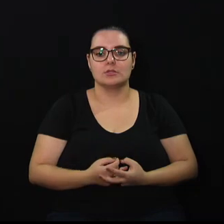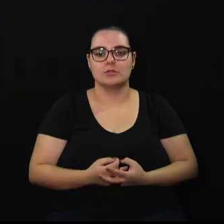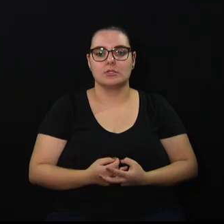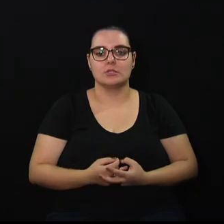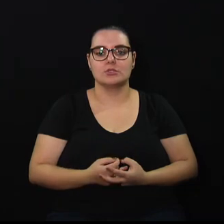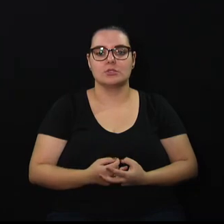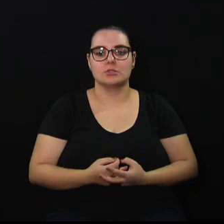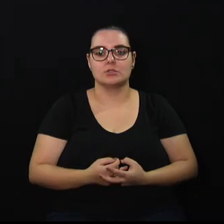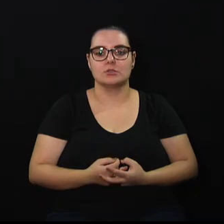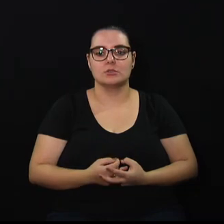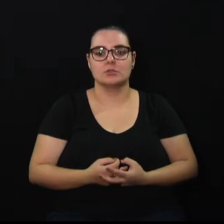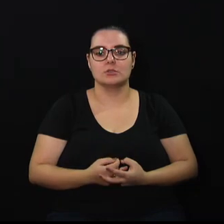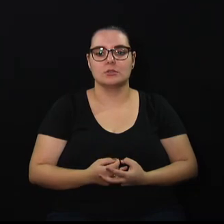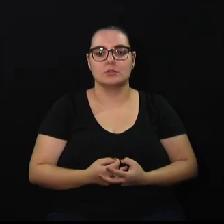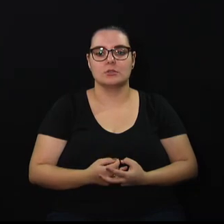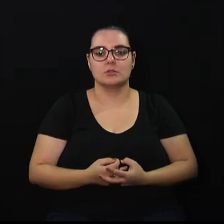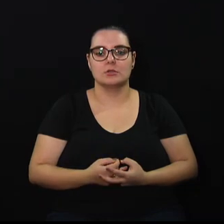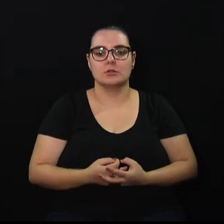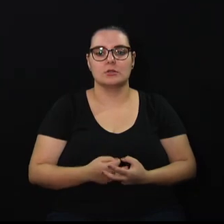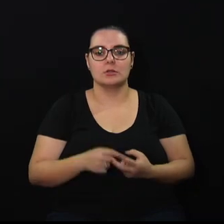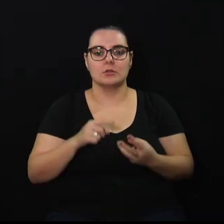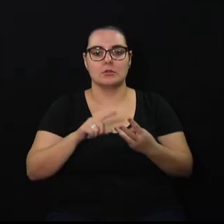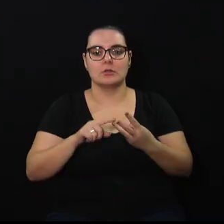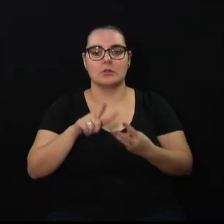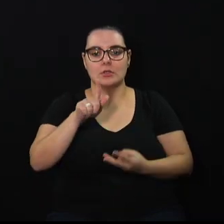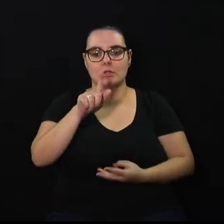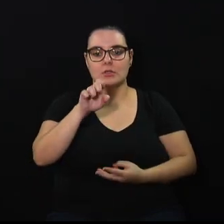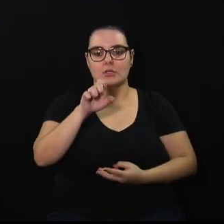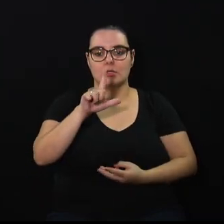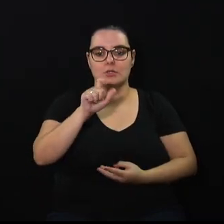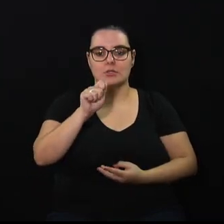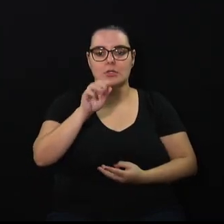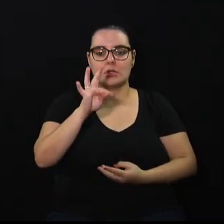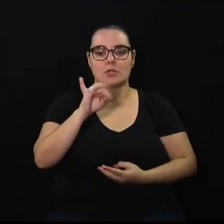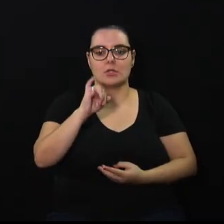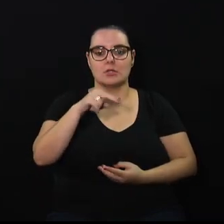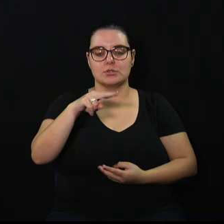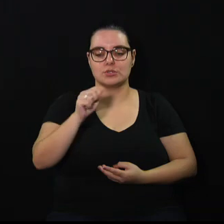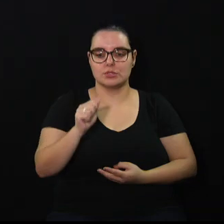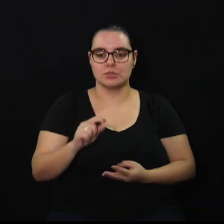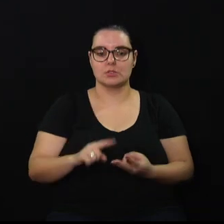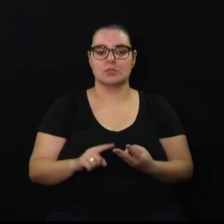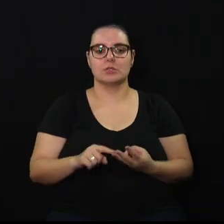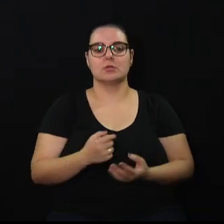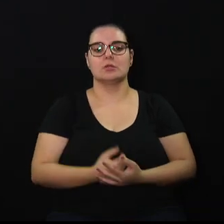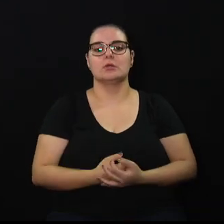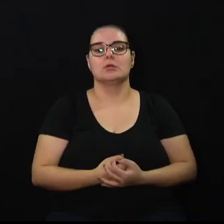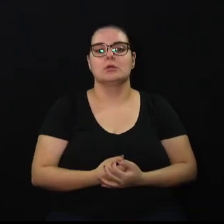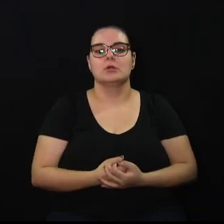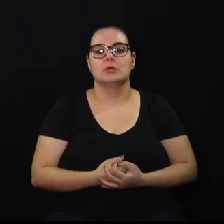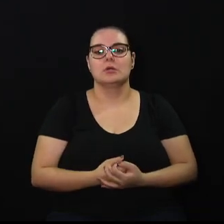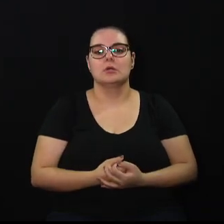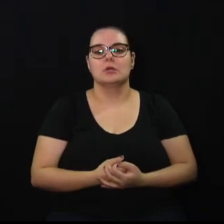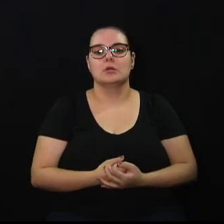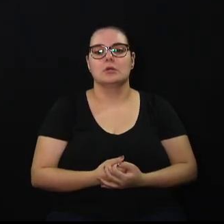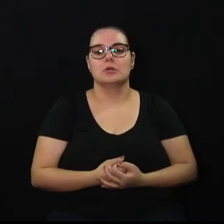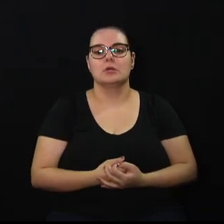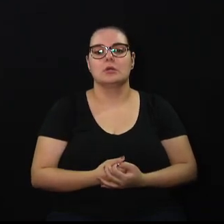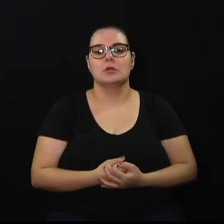gilé gelatina gelatina e também tem aquela